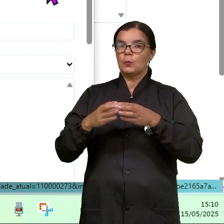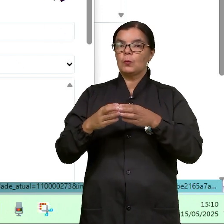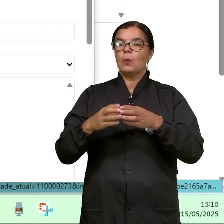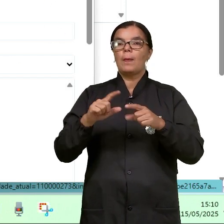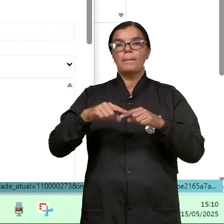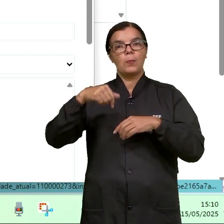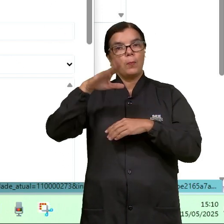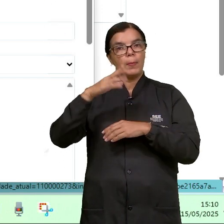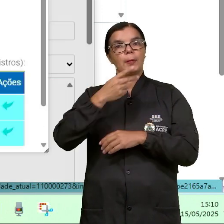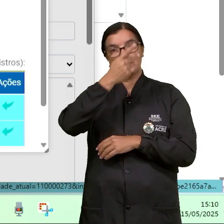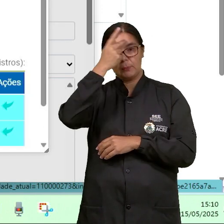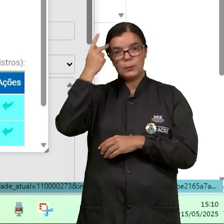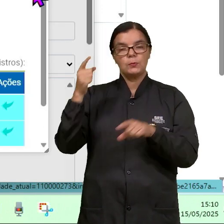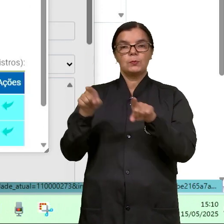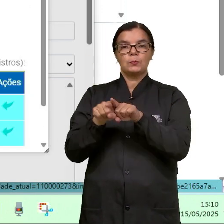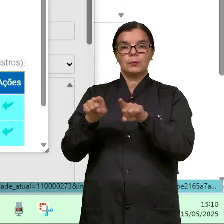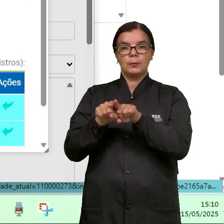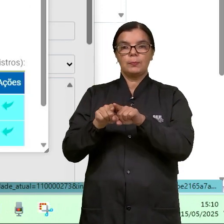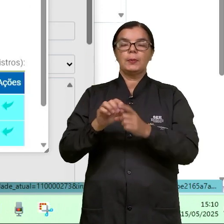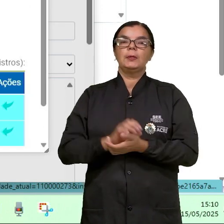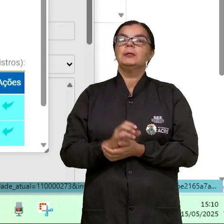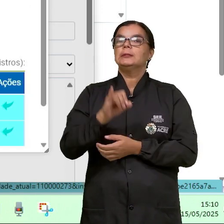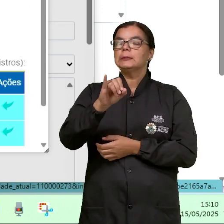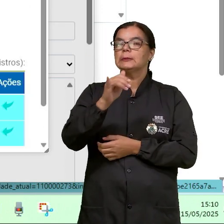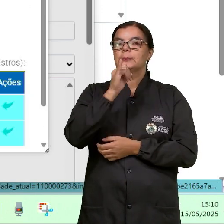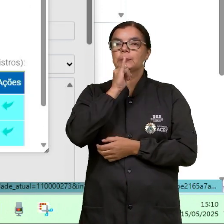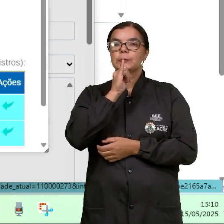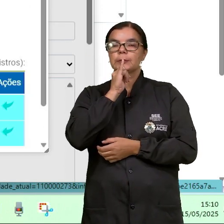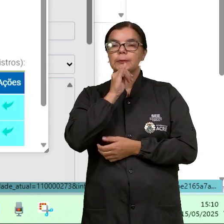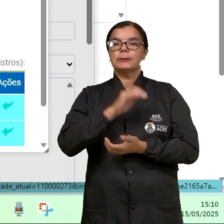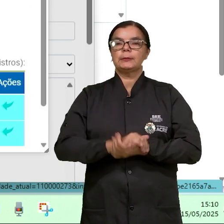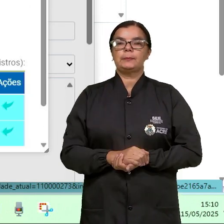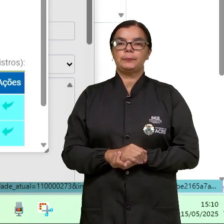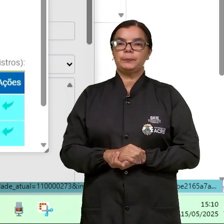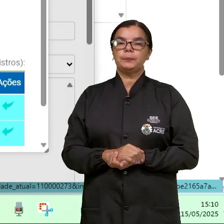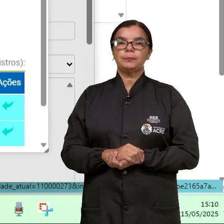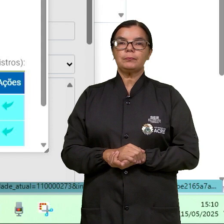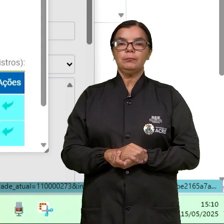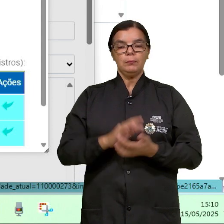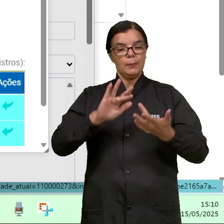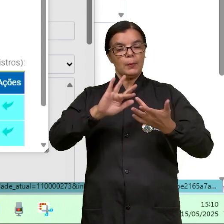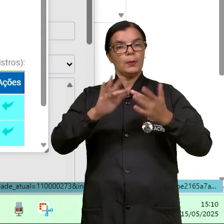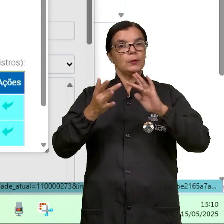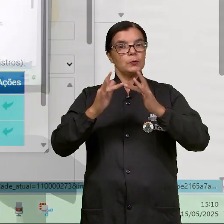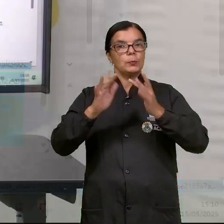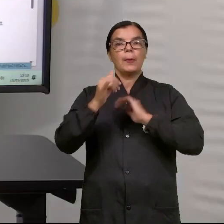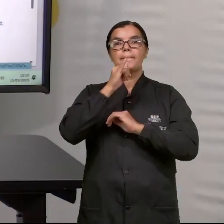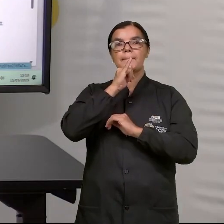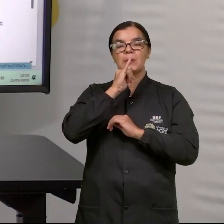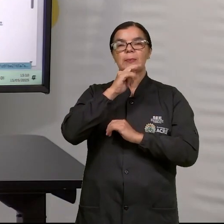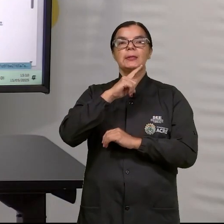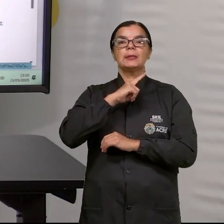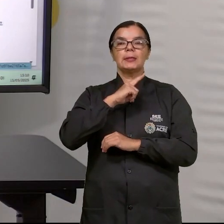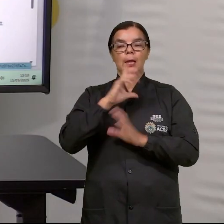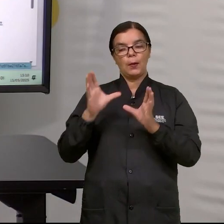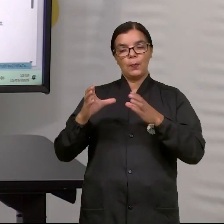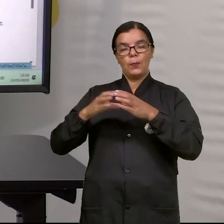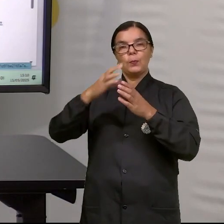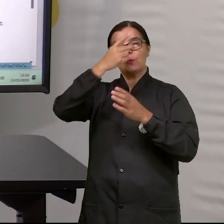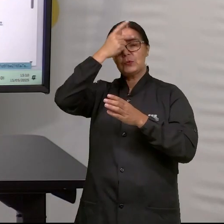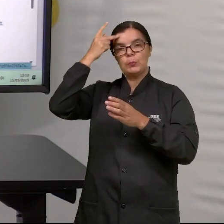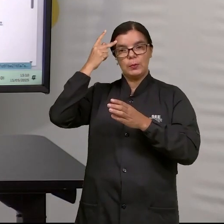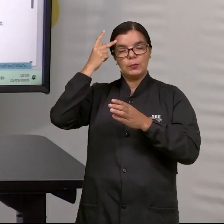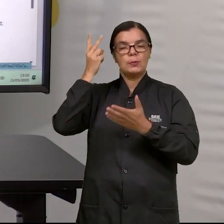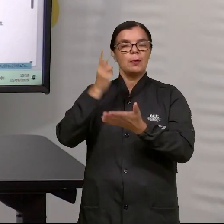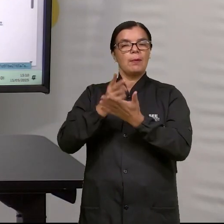bloco com mais pessoas. Então se você, por exemplo, esses contatos, por exemplo, se você tem, por exemplo, um grupo de pessoas que